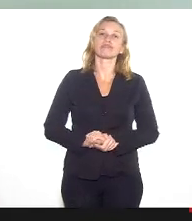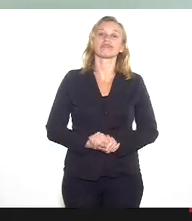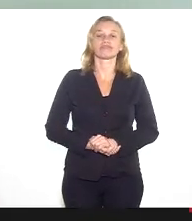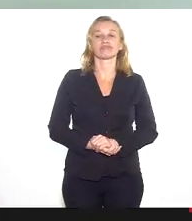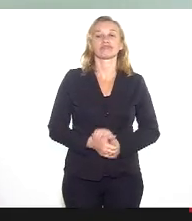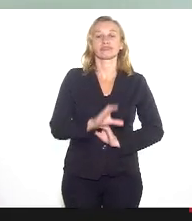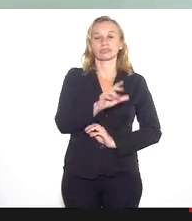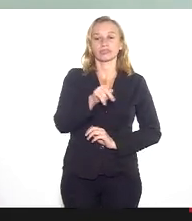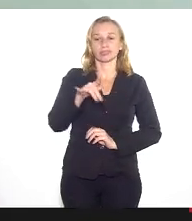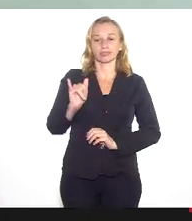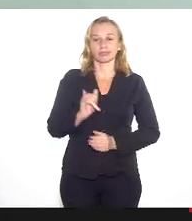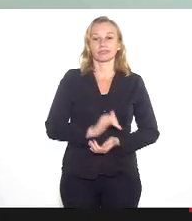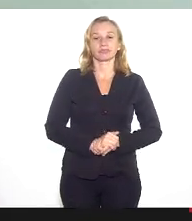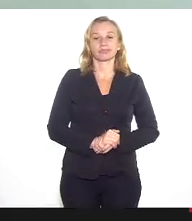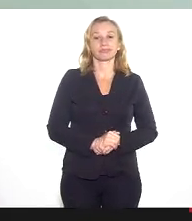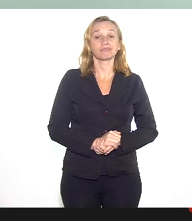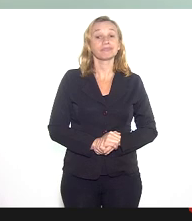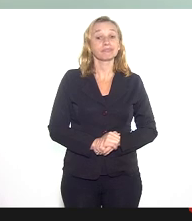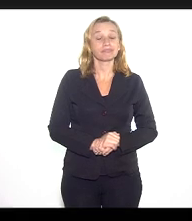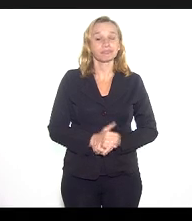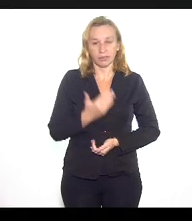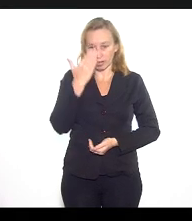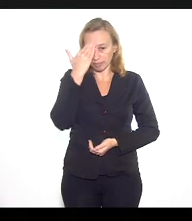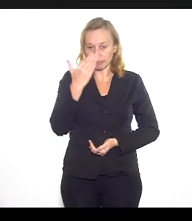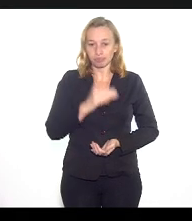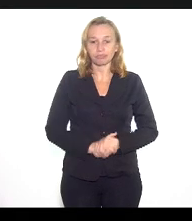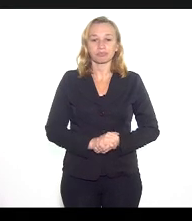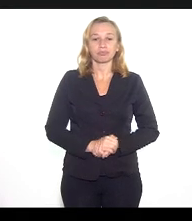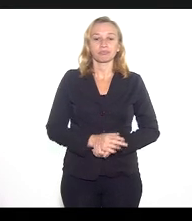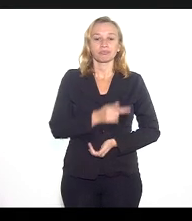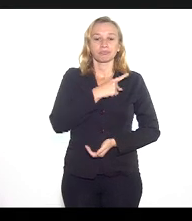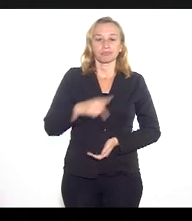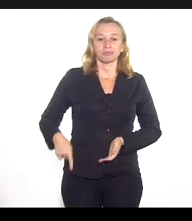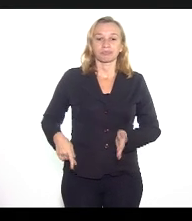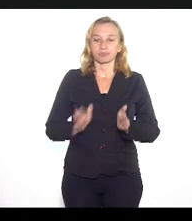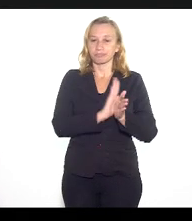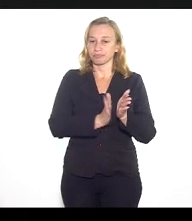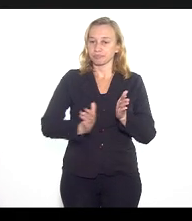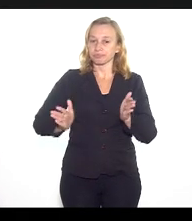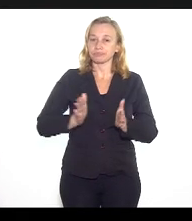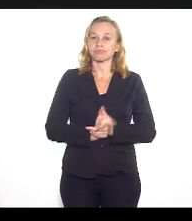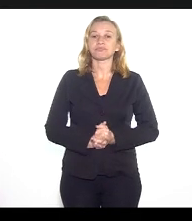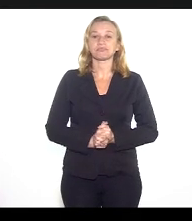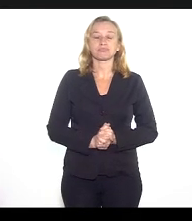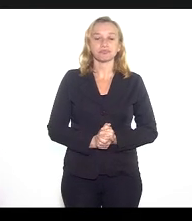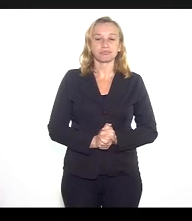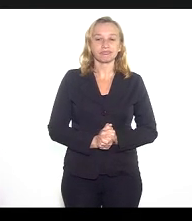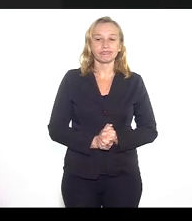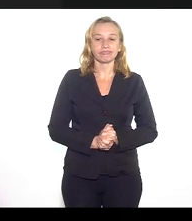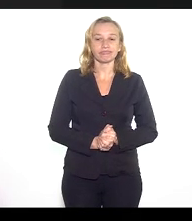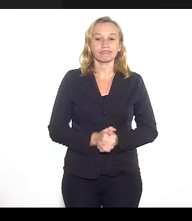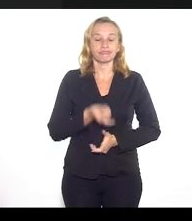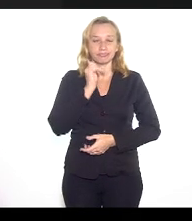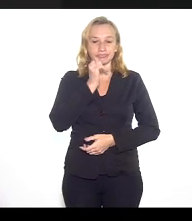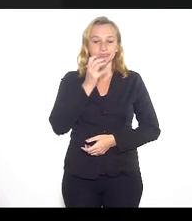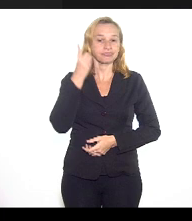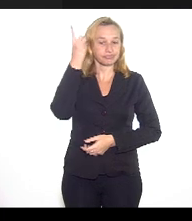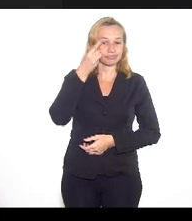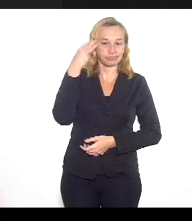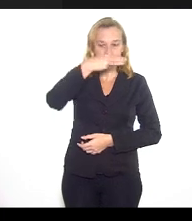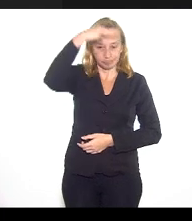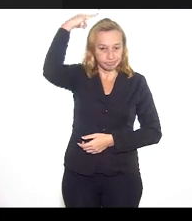CPI. Como o senhor achar mais adequado. Obrigado. Presidente Peloni. Presidente, relator, deputado Márcio